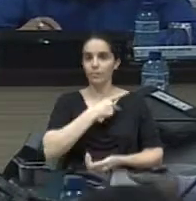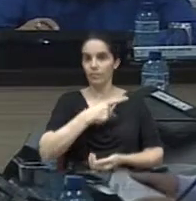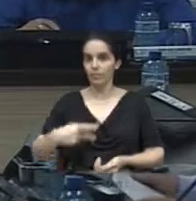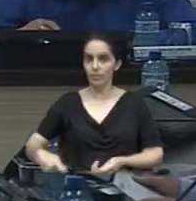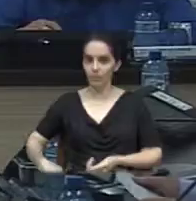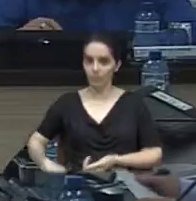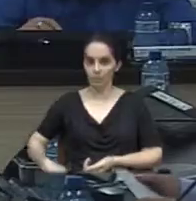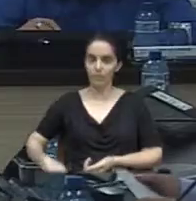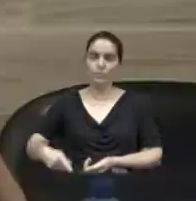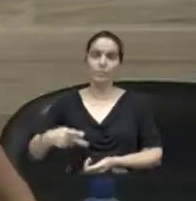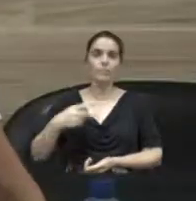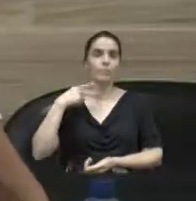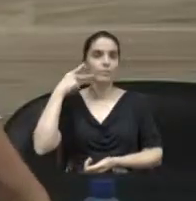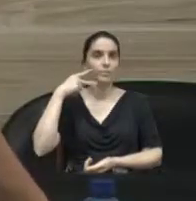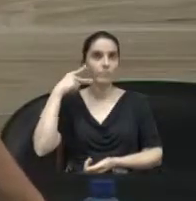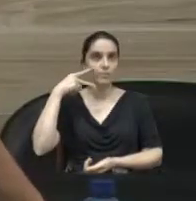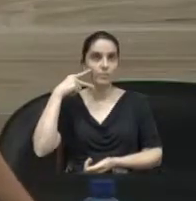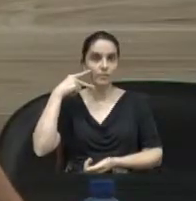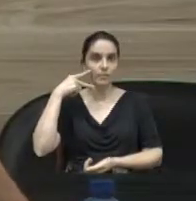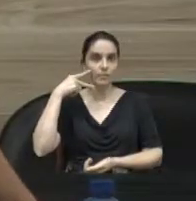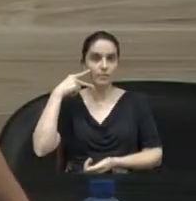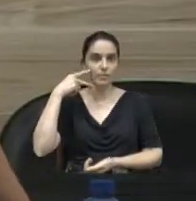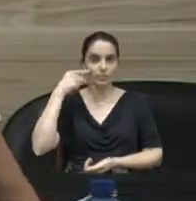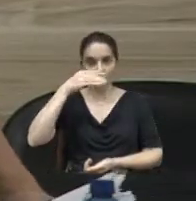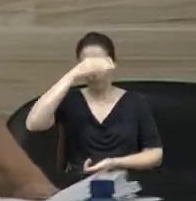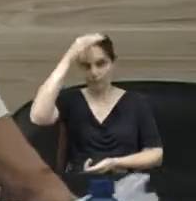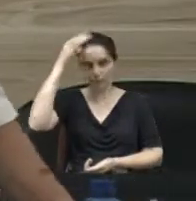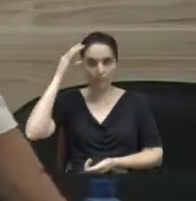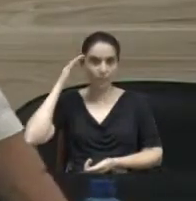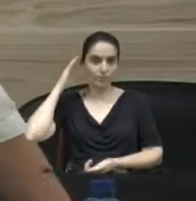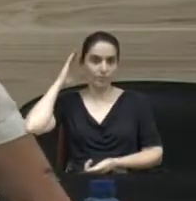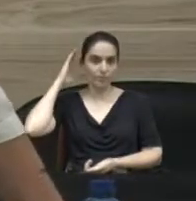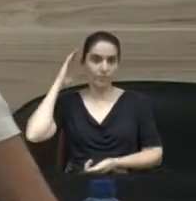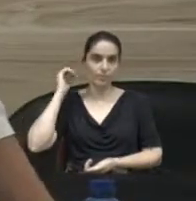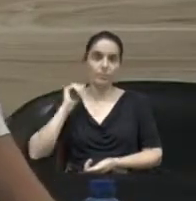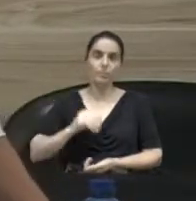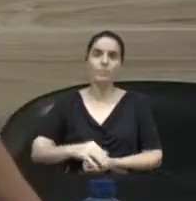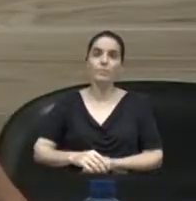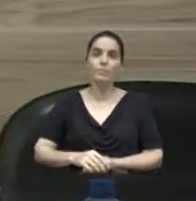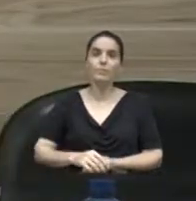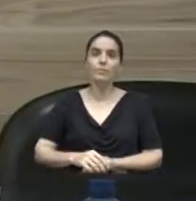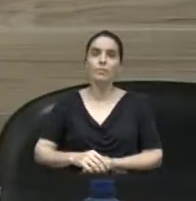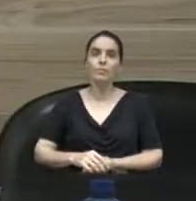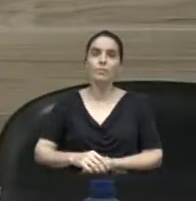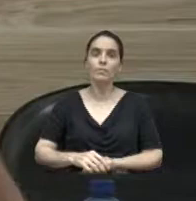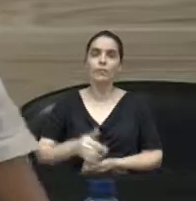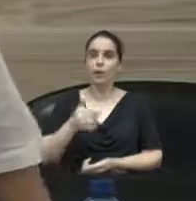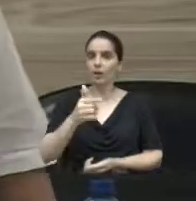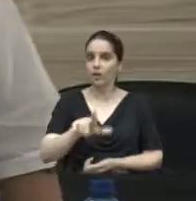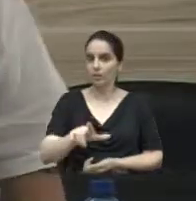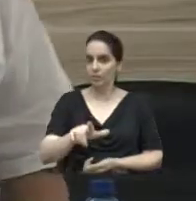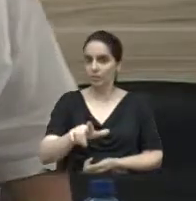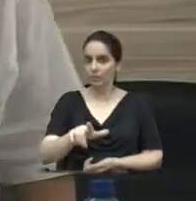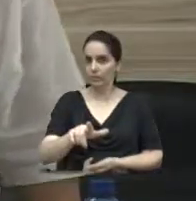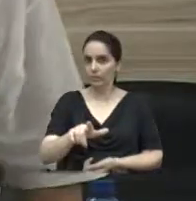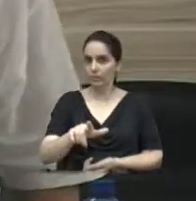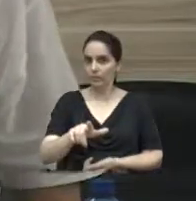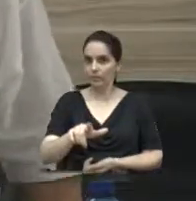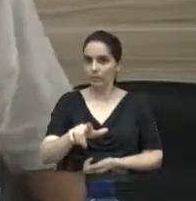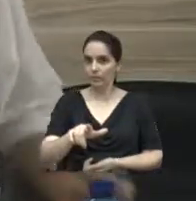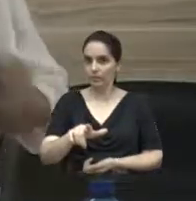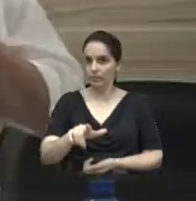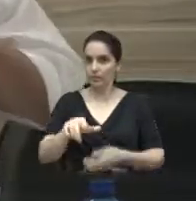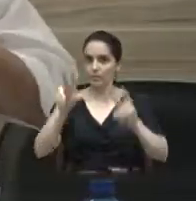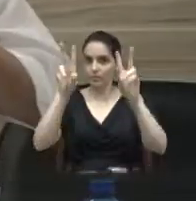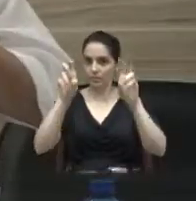nobres pares, a vereadora Carolina vem trazendo mais uma vez à baila o assunto ecoponto em